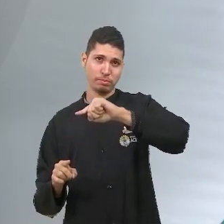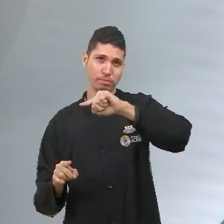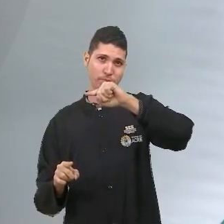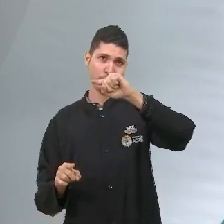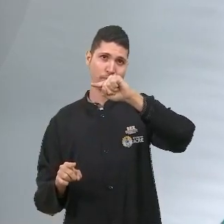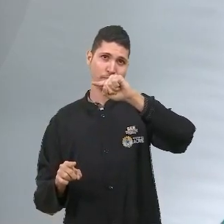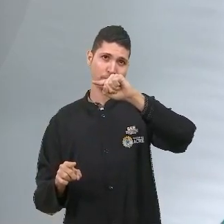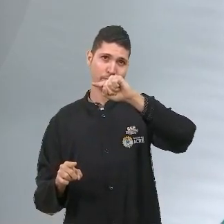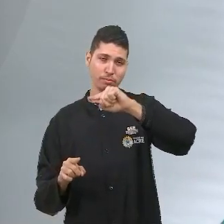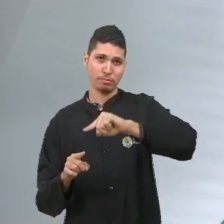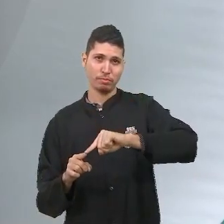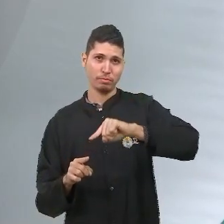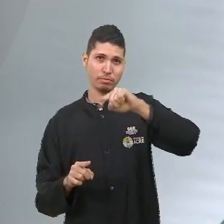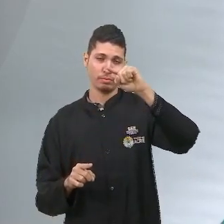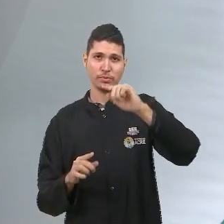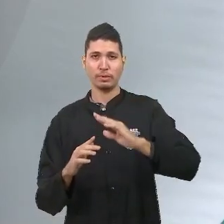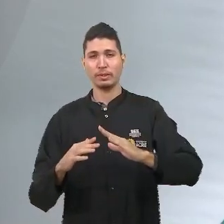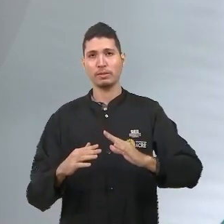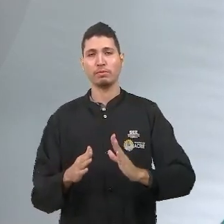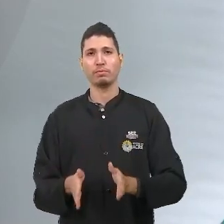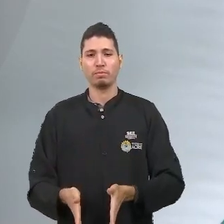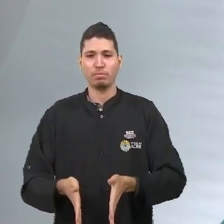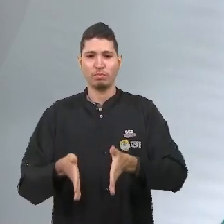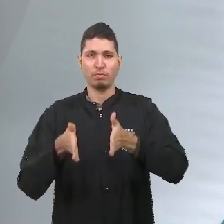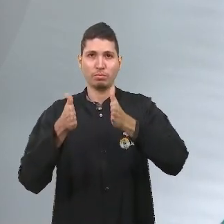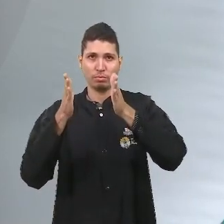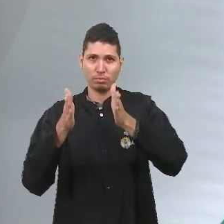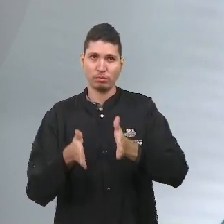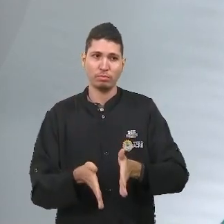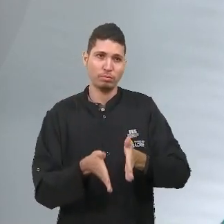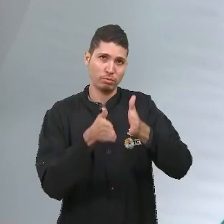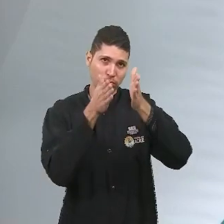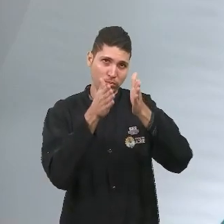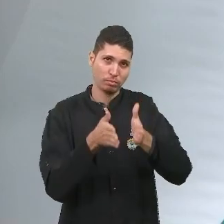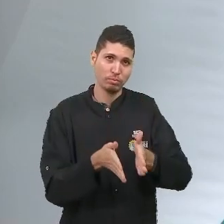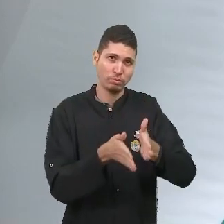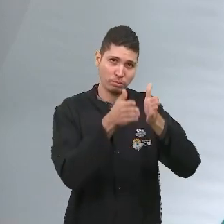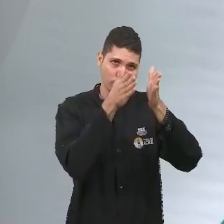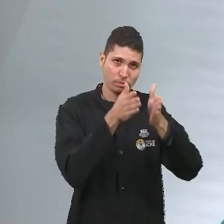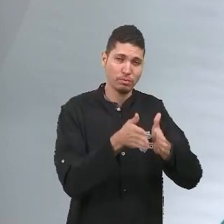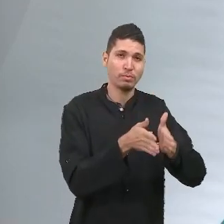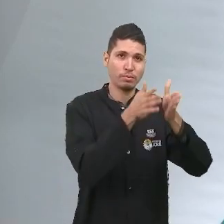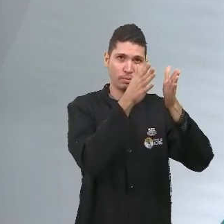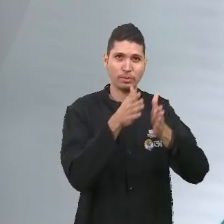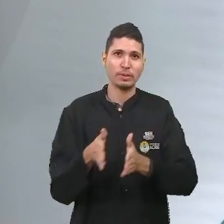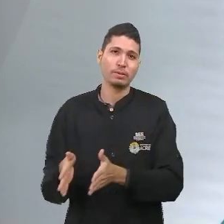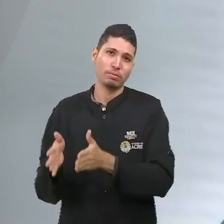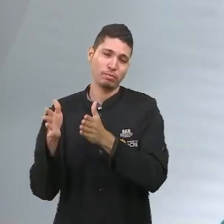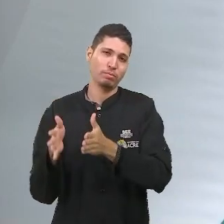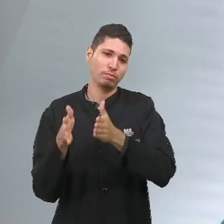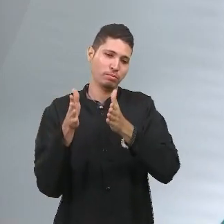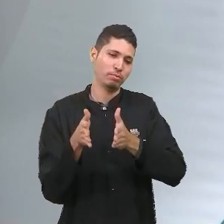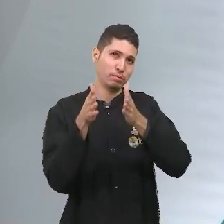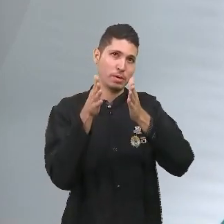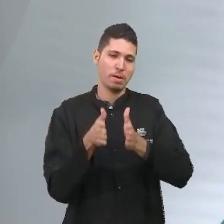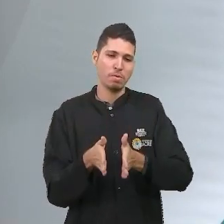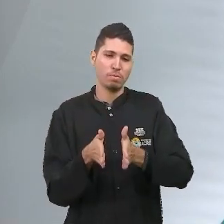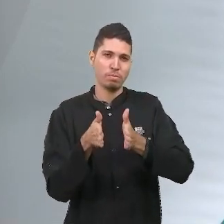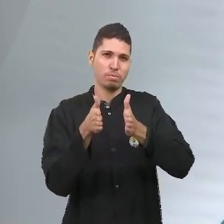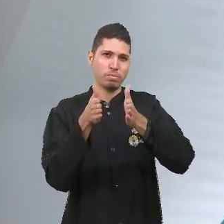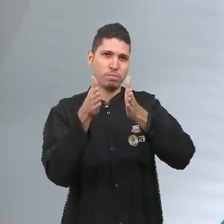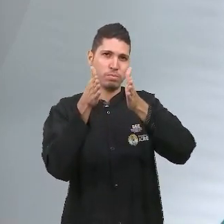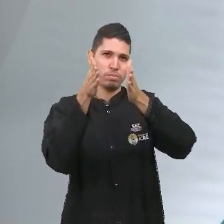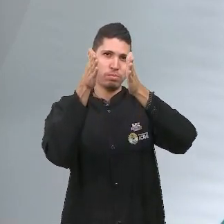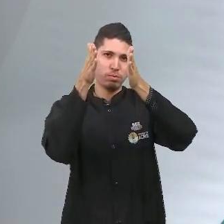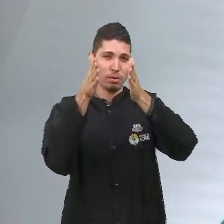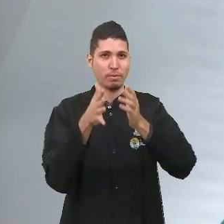forma vertical, nos prédios. Aí se explica o porquê de tantos prédios, tá? Então, a população ali é bem elevada. Então, por isso, nós temos aí